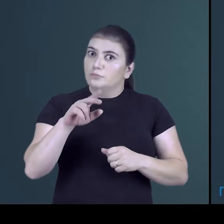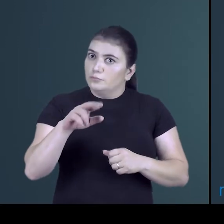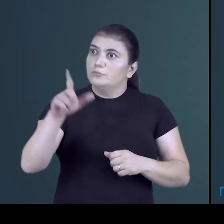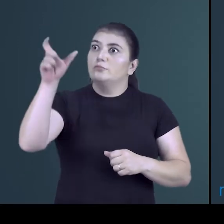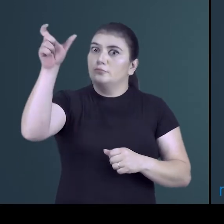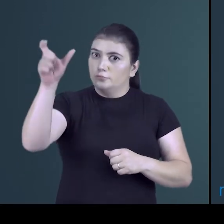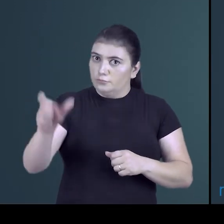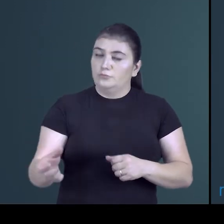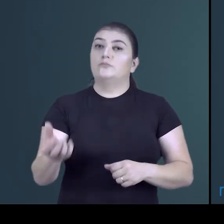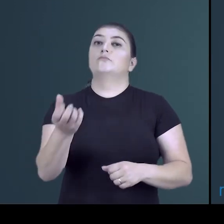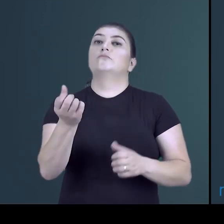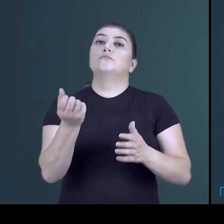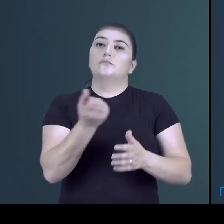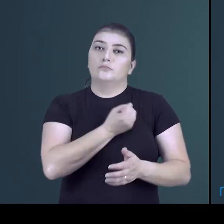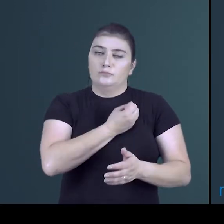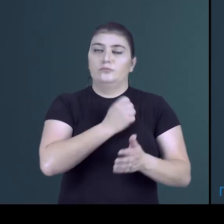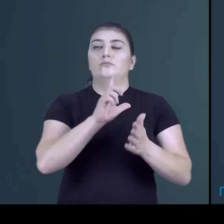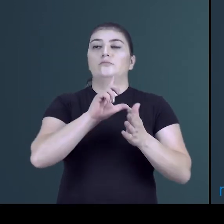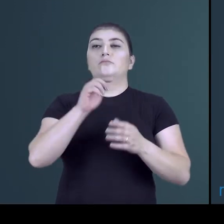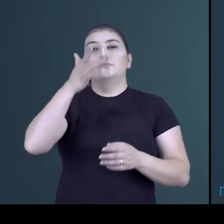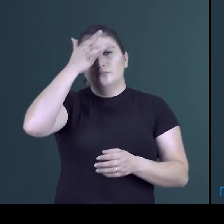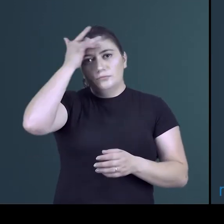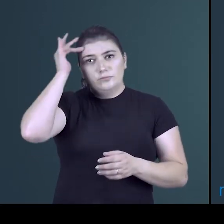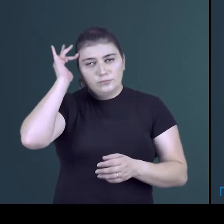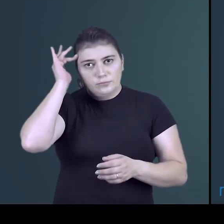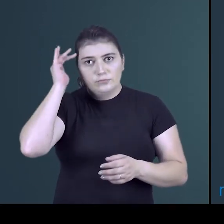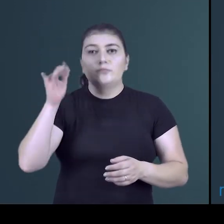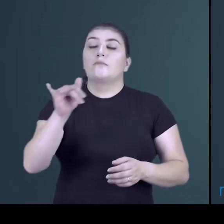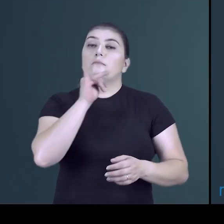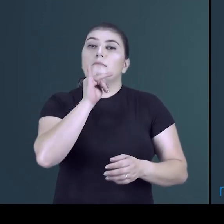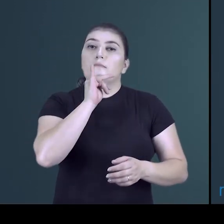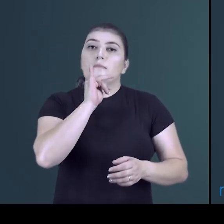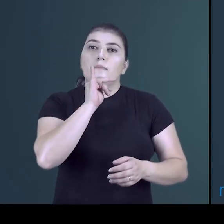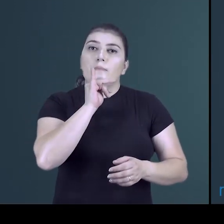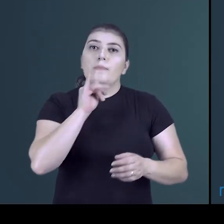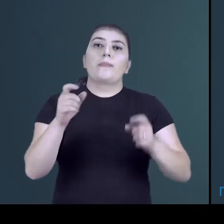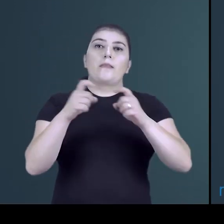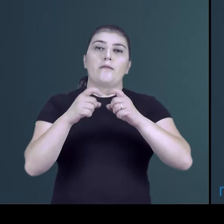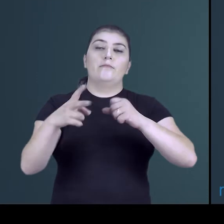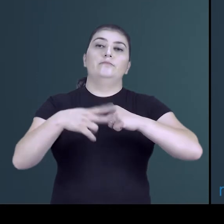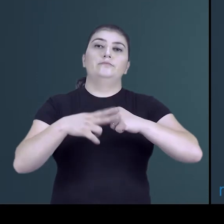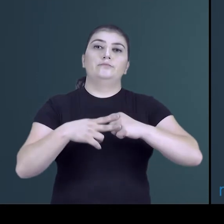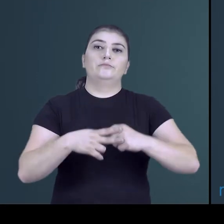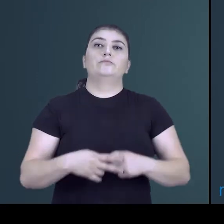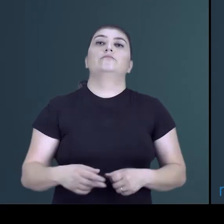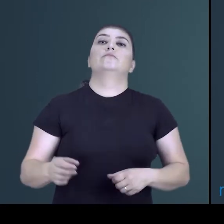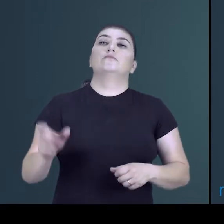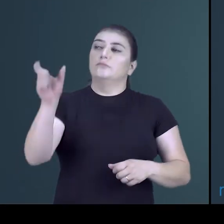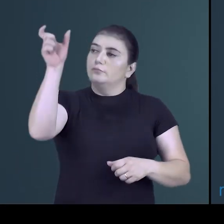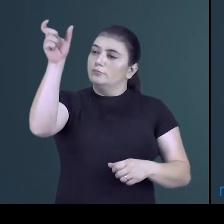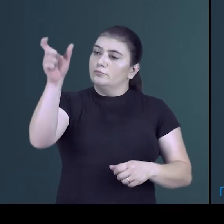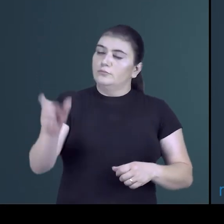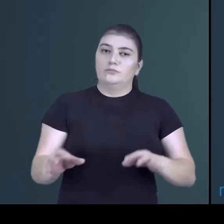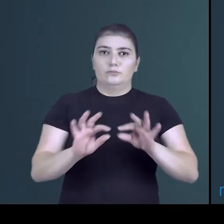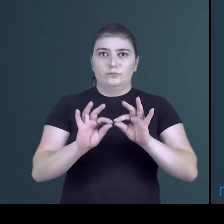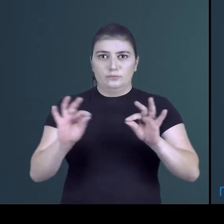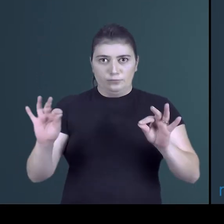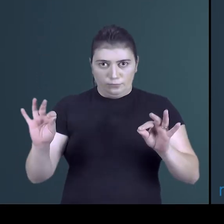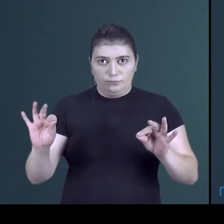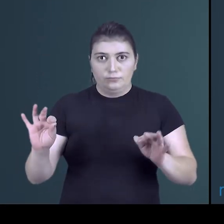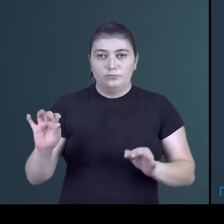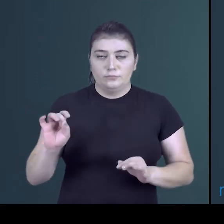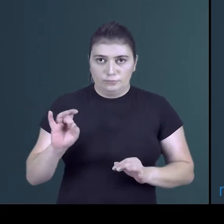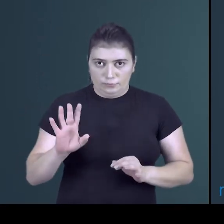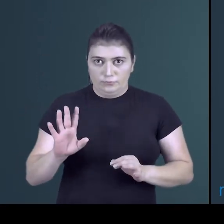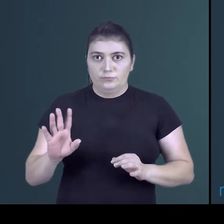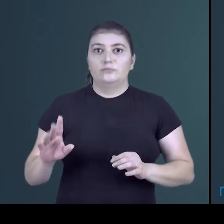esse sujeito em número e pessoa. Por exemplo, concordância verbal com sujeito simples, isto é, apenas um